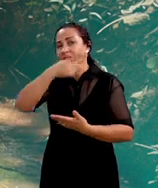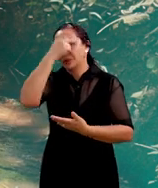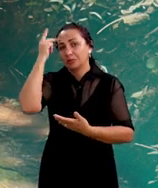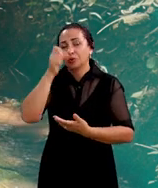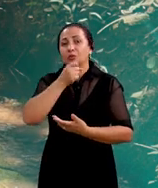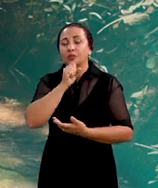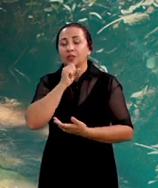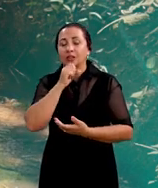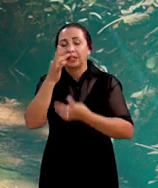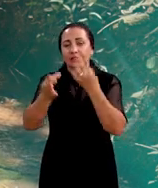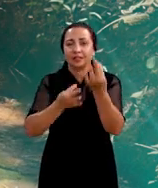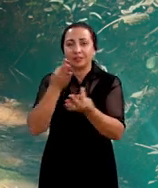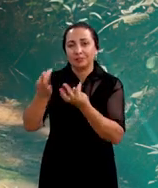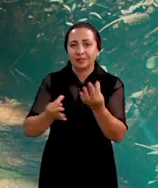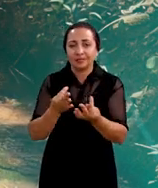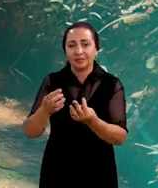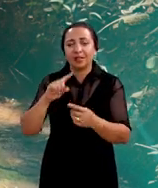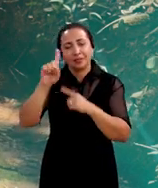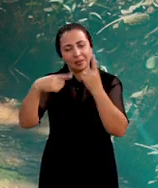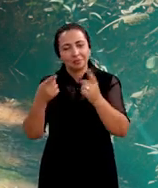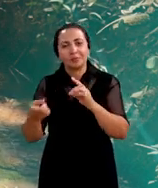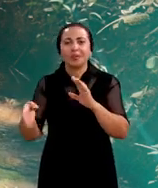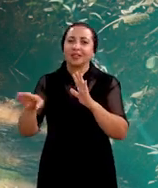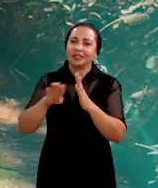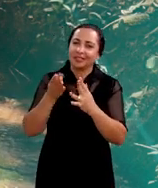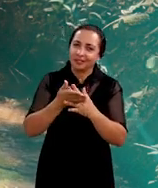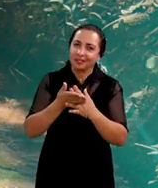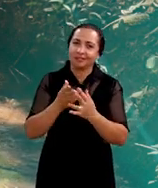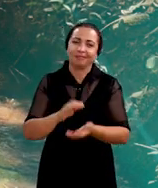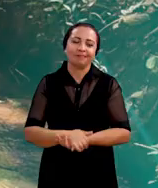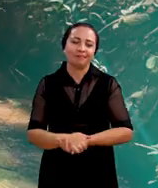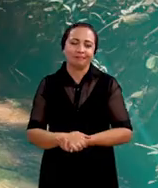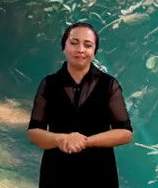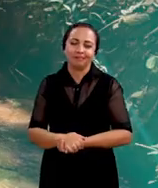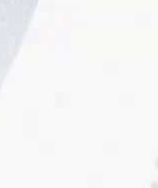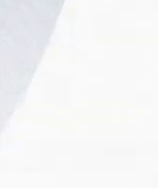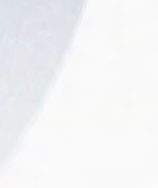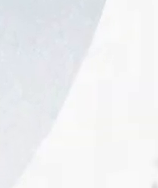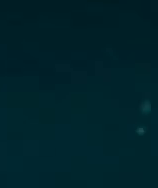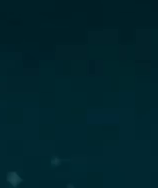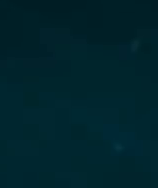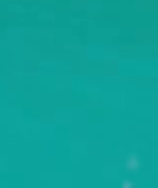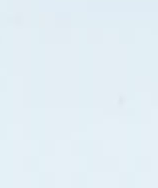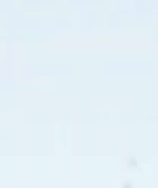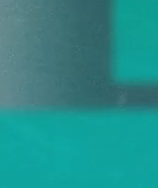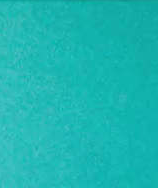quedas sofridas por pacientes em tratamento. É daqui a pouquinho, depois do intervalo.